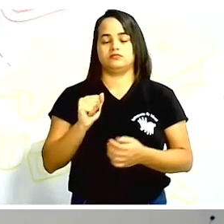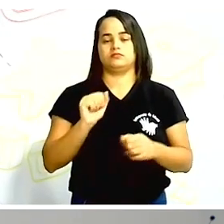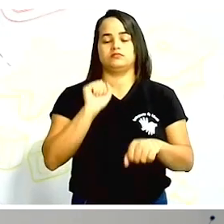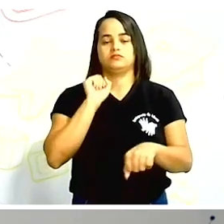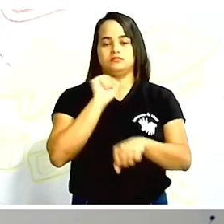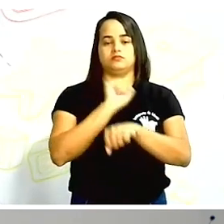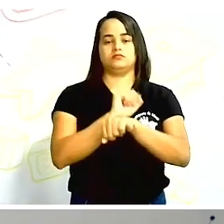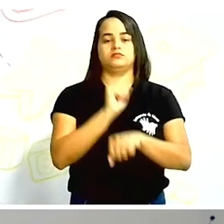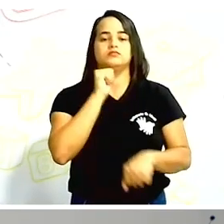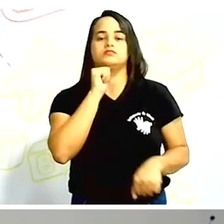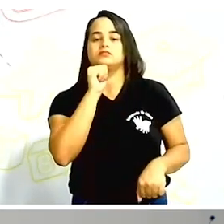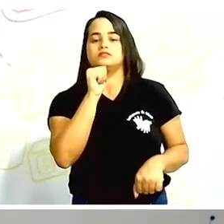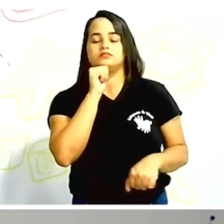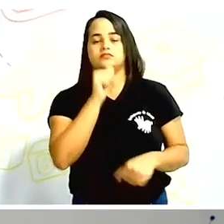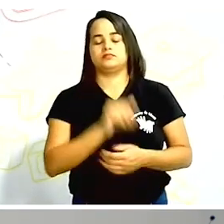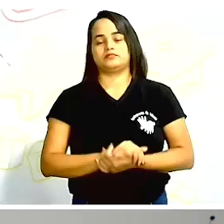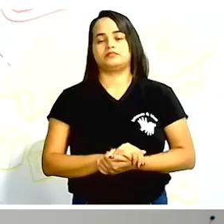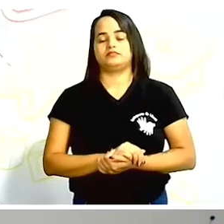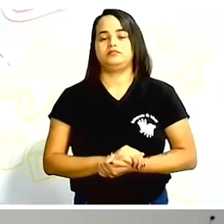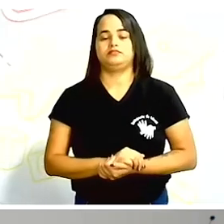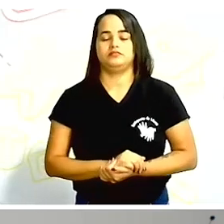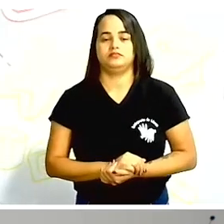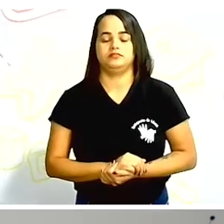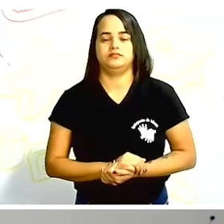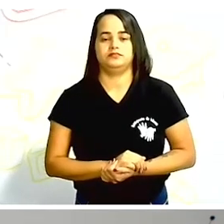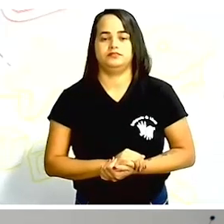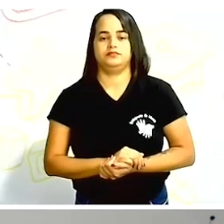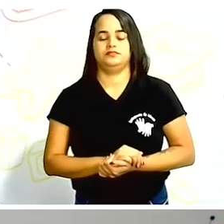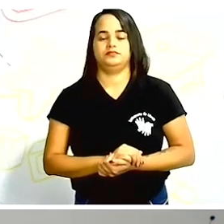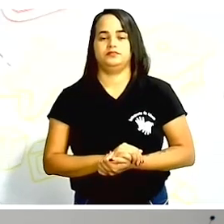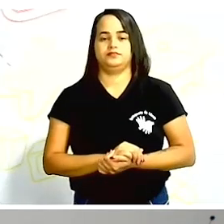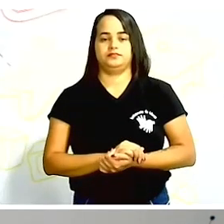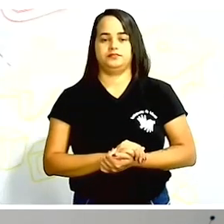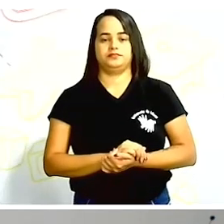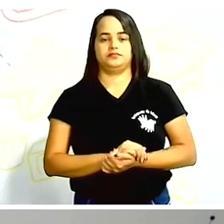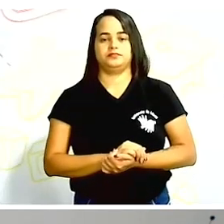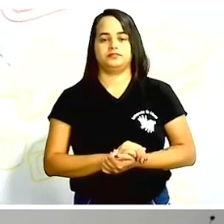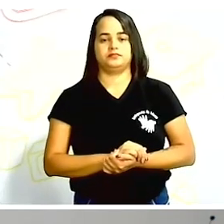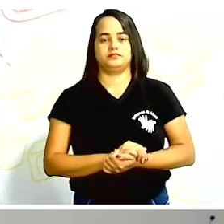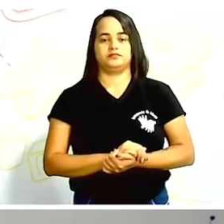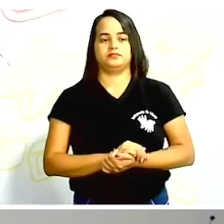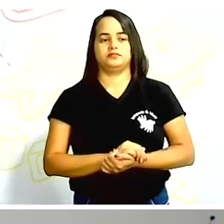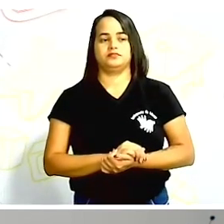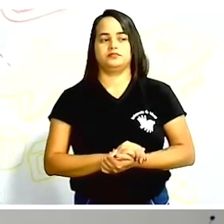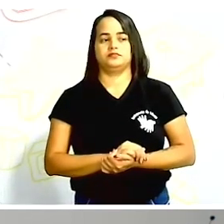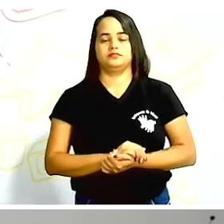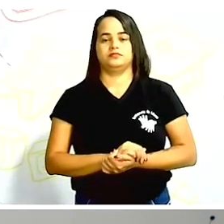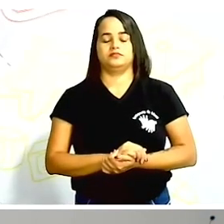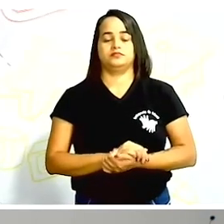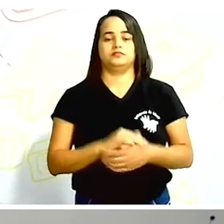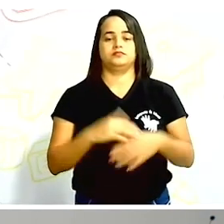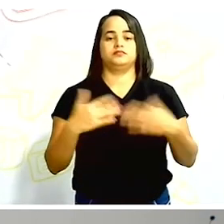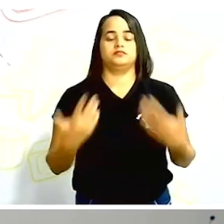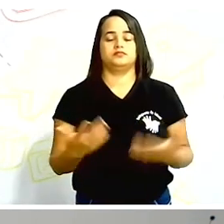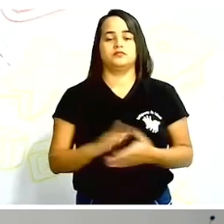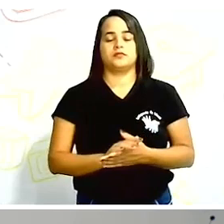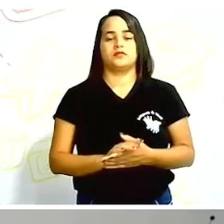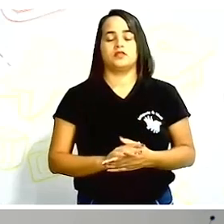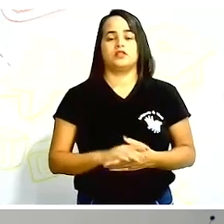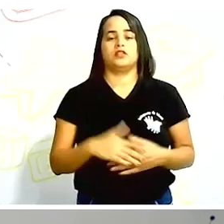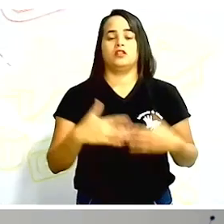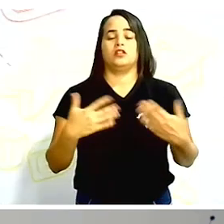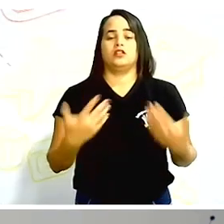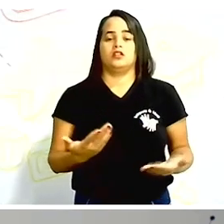após a menopausa, que é quando o estrogênio em si ele não vai ter muita eficiência mais. Então, ó, qual é a